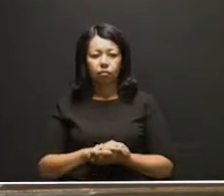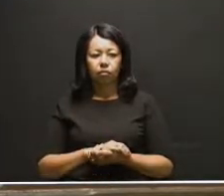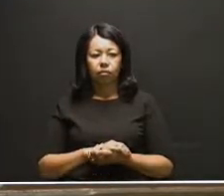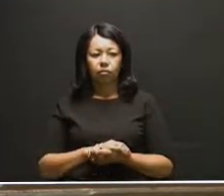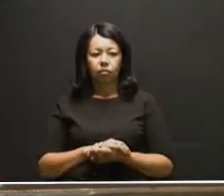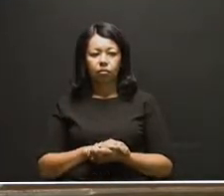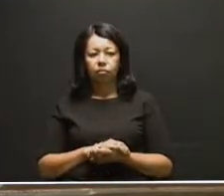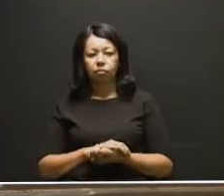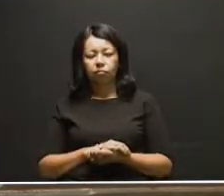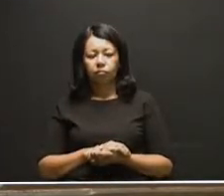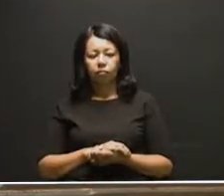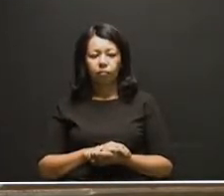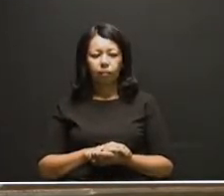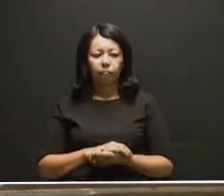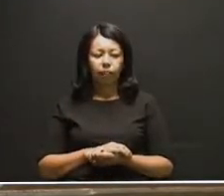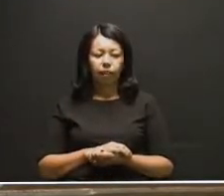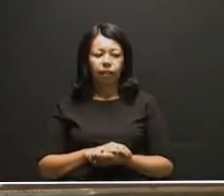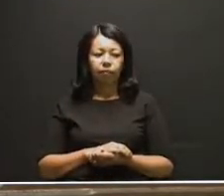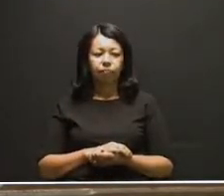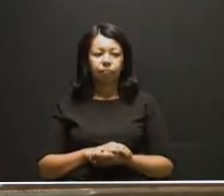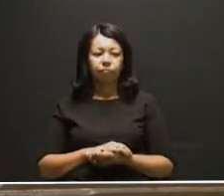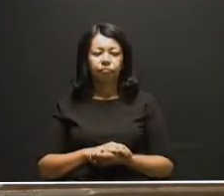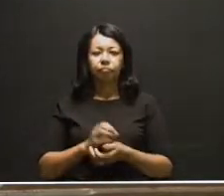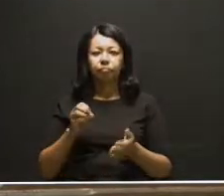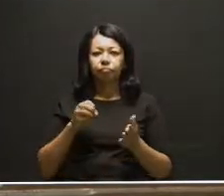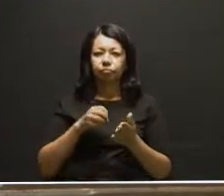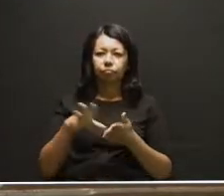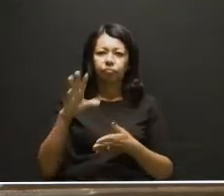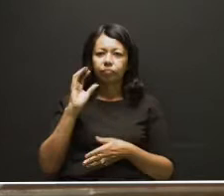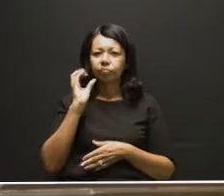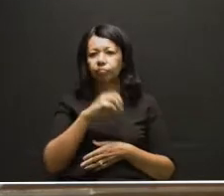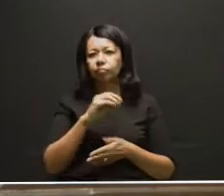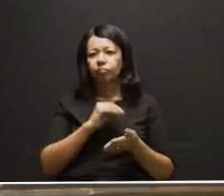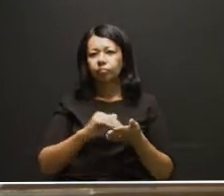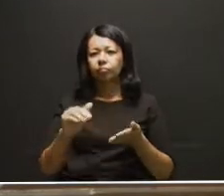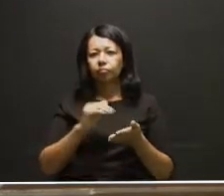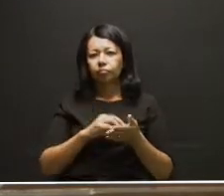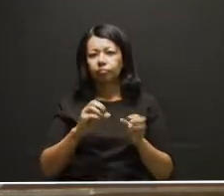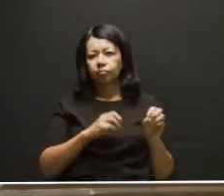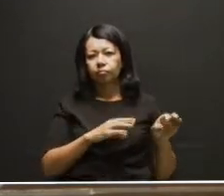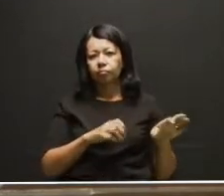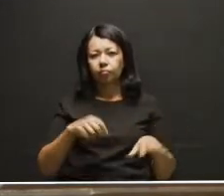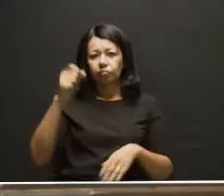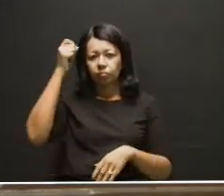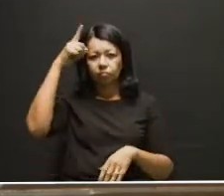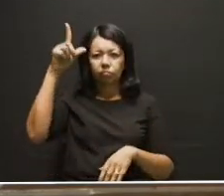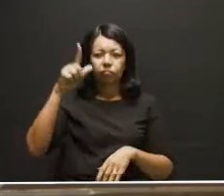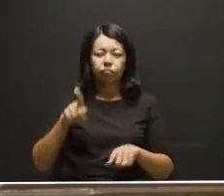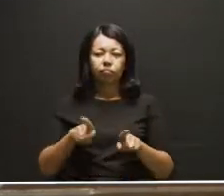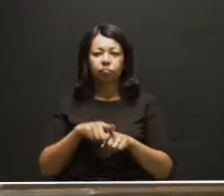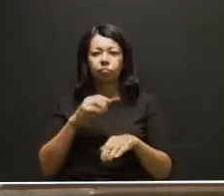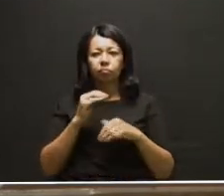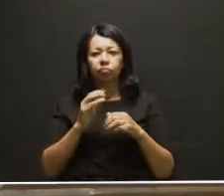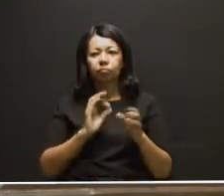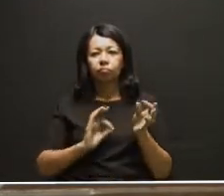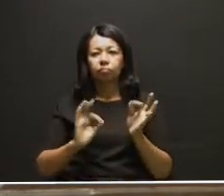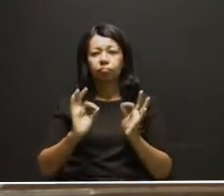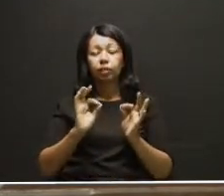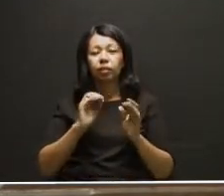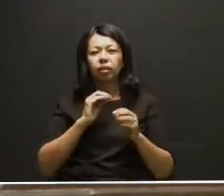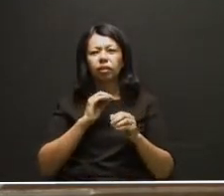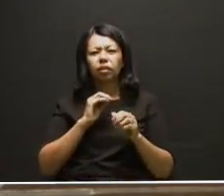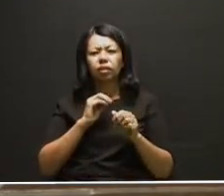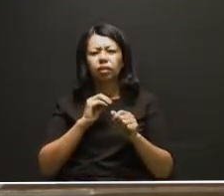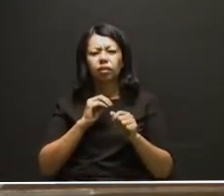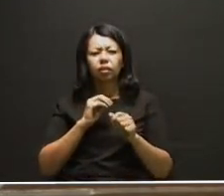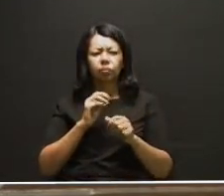saída urgente do período inicial da secretaria do caso a secretária de cultura e também já teve planejamento acho que ele